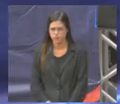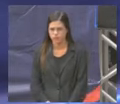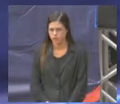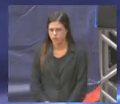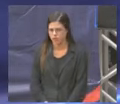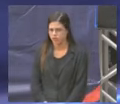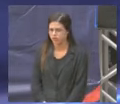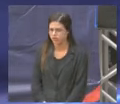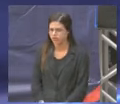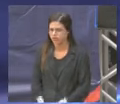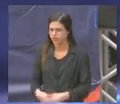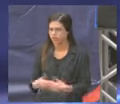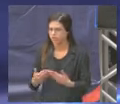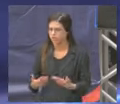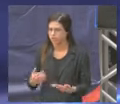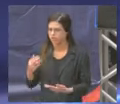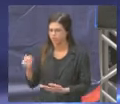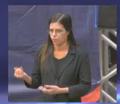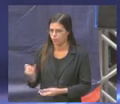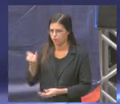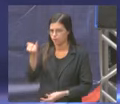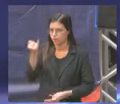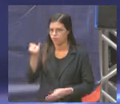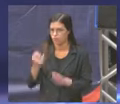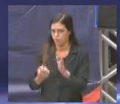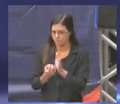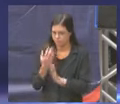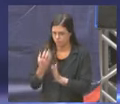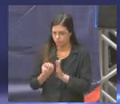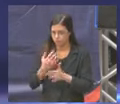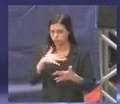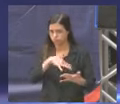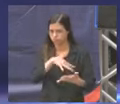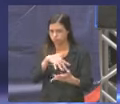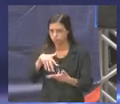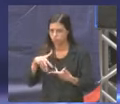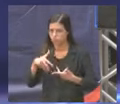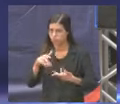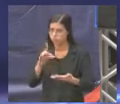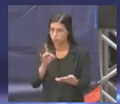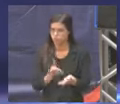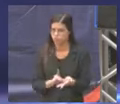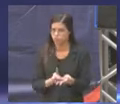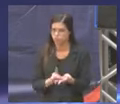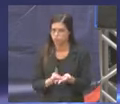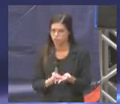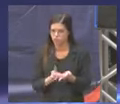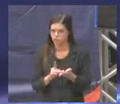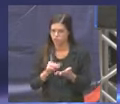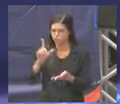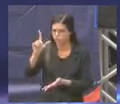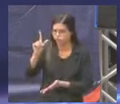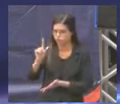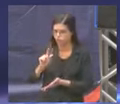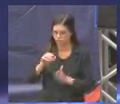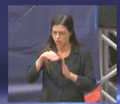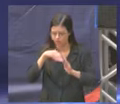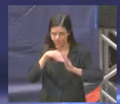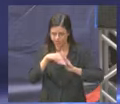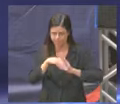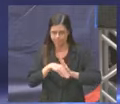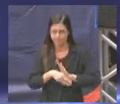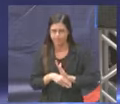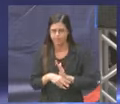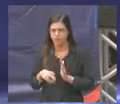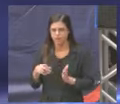talvez muito importante. A produtividade do mundo, na realidade, ela está caindo nos últimos anos, né? A gente tem